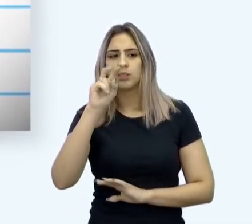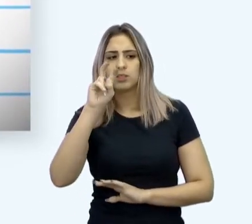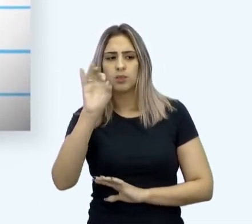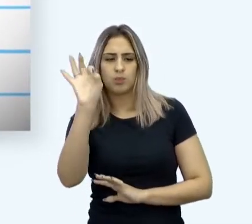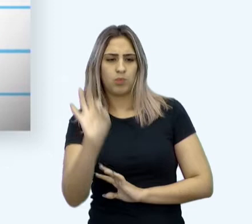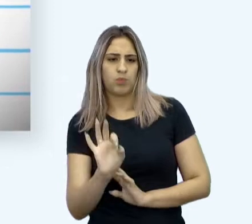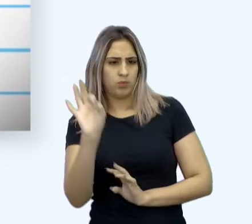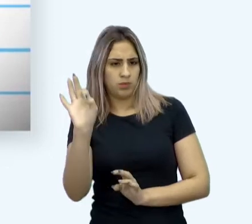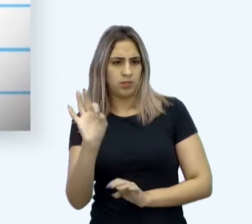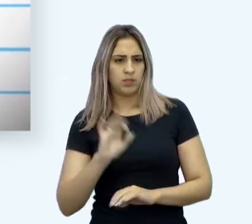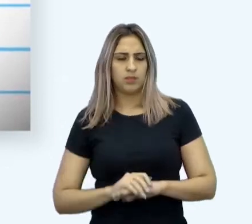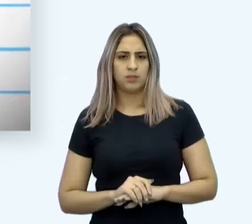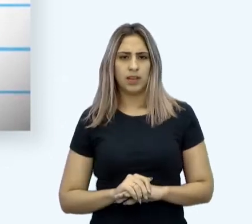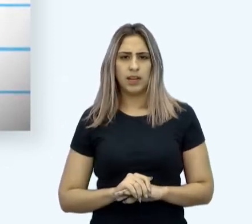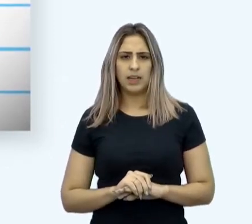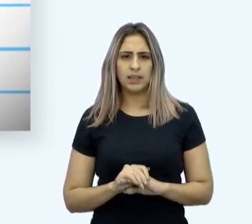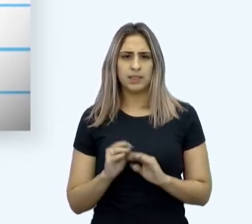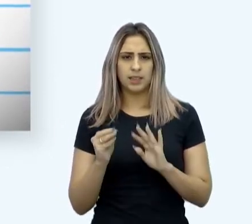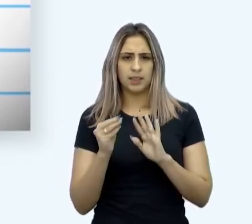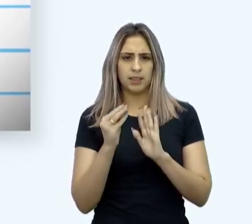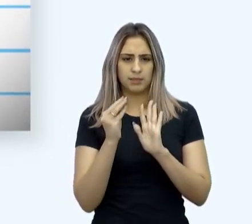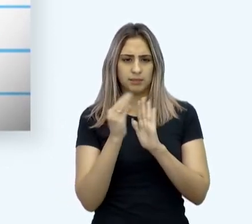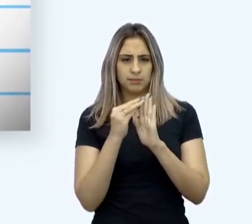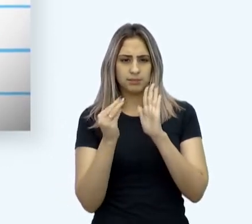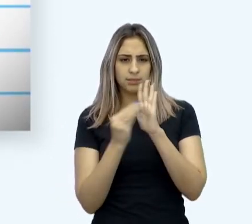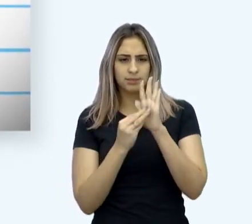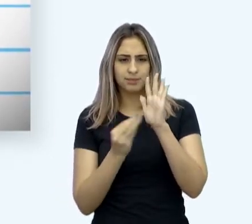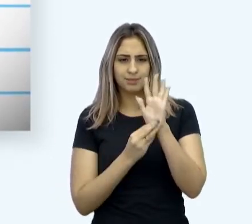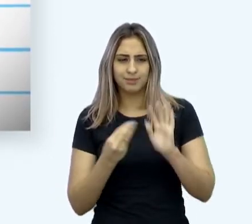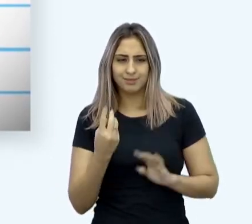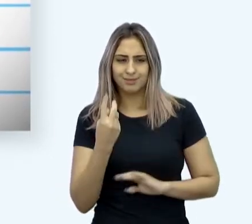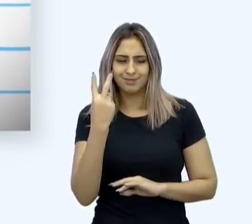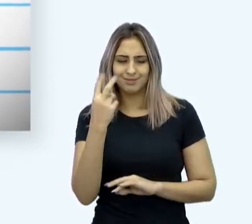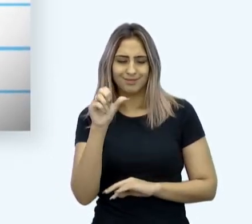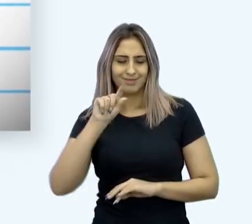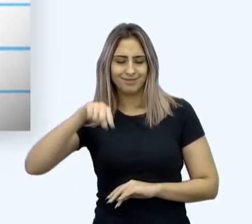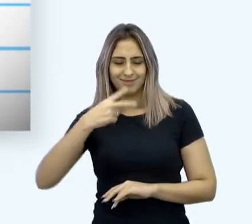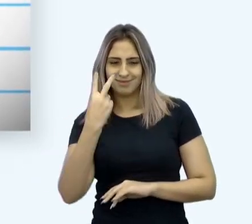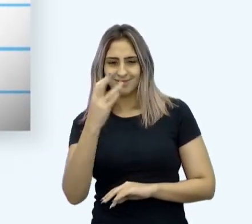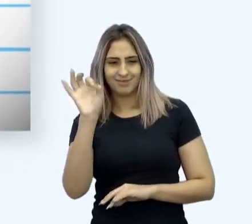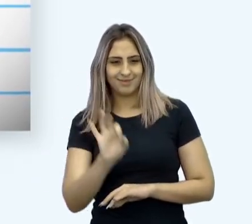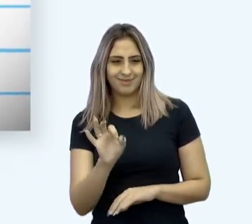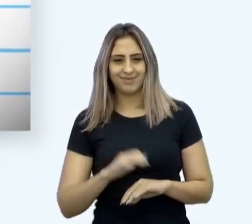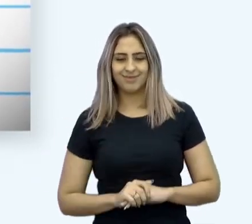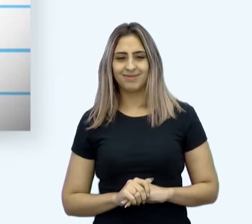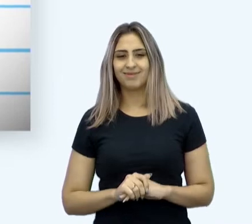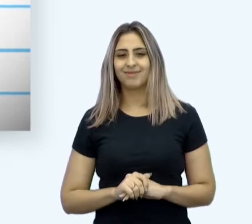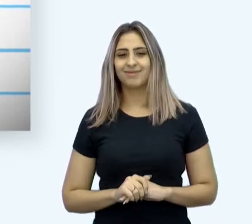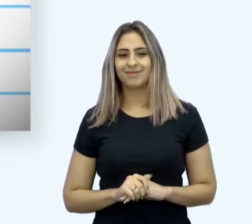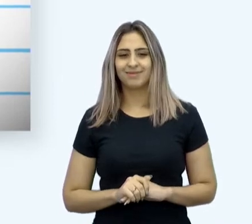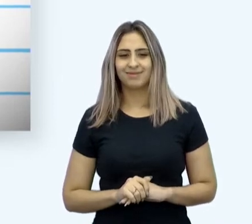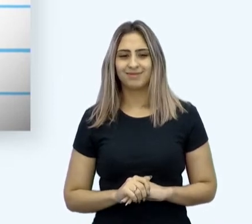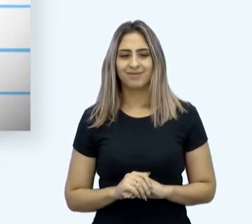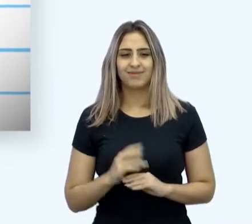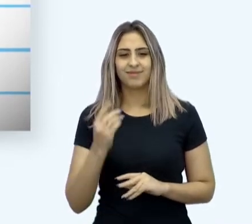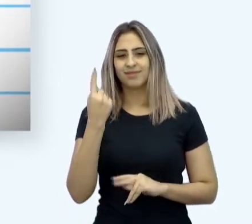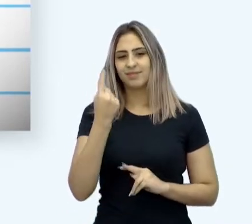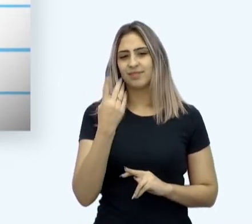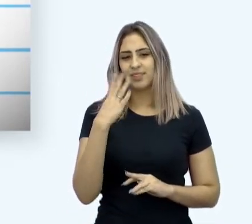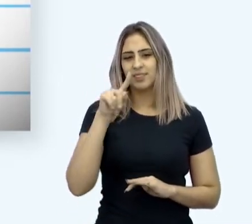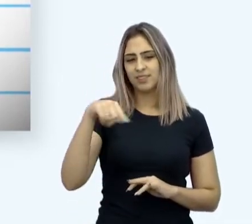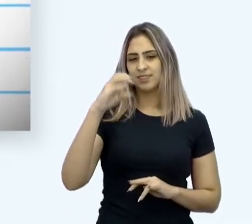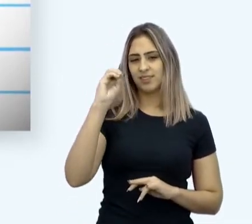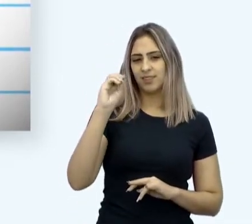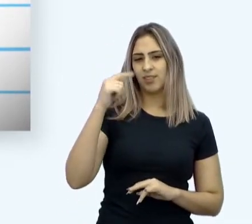25,5%, enquanto em 2018 essa proporção era de 9,2%. Já os mais jovens, na faixa de 0 a